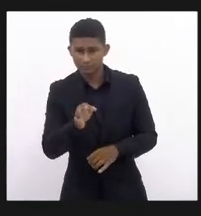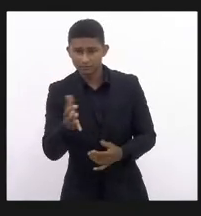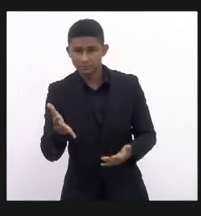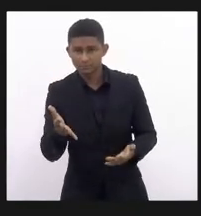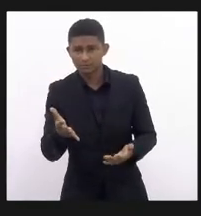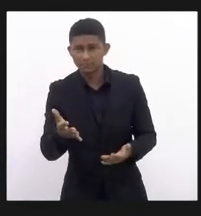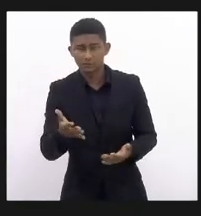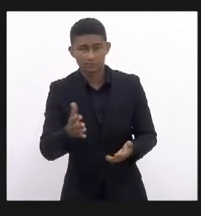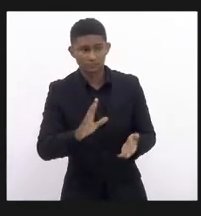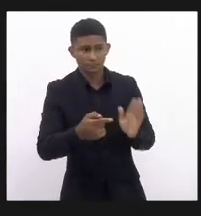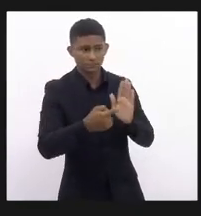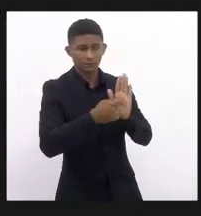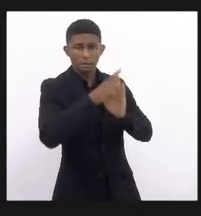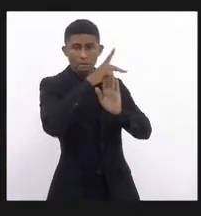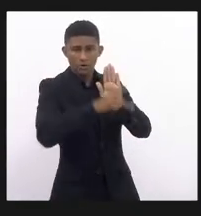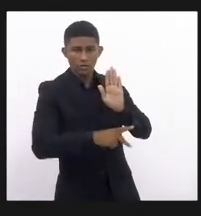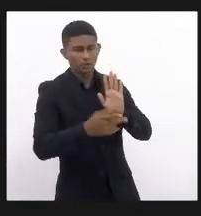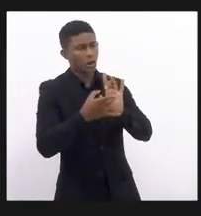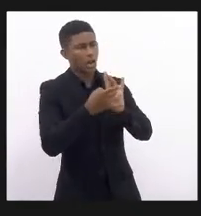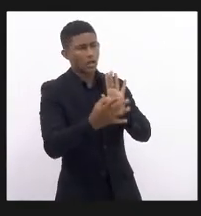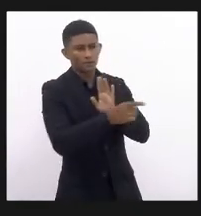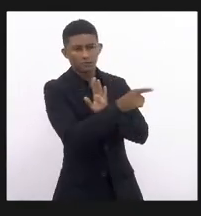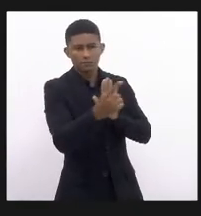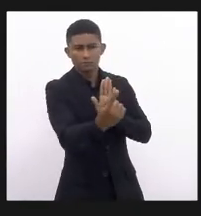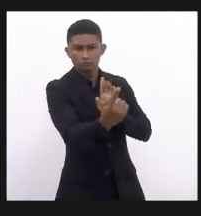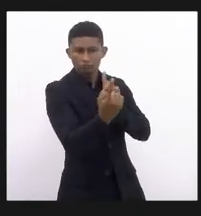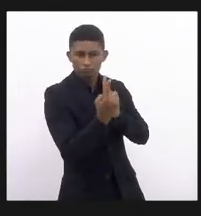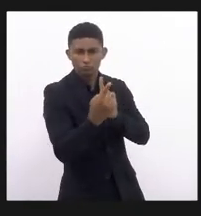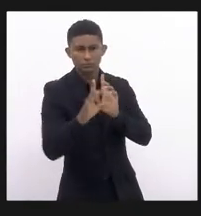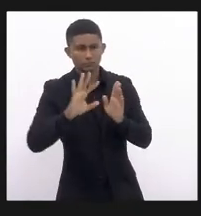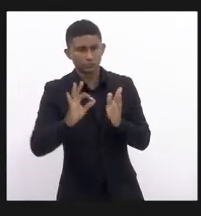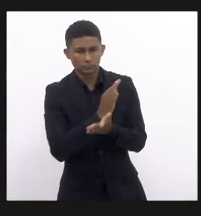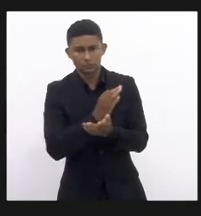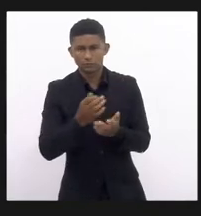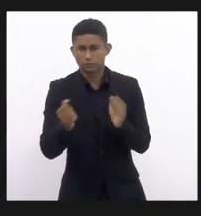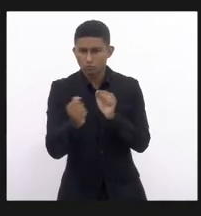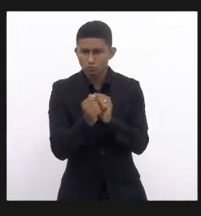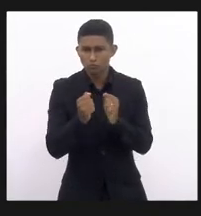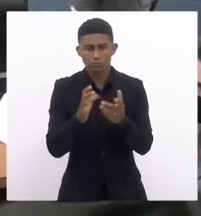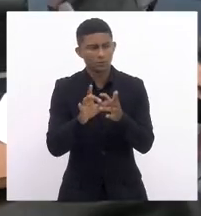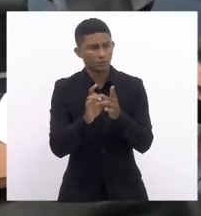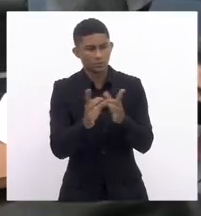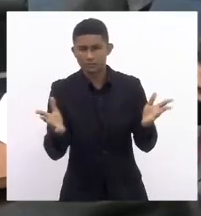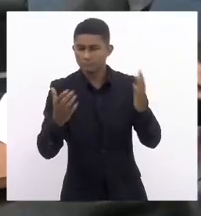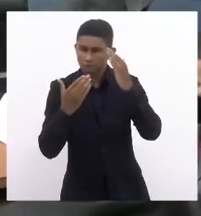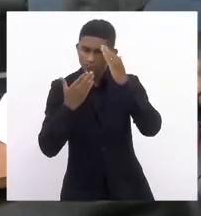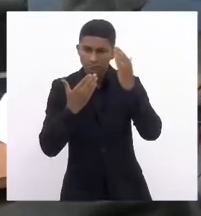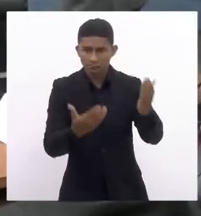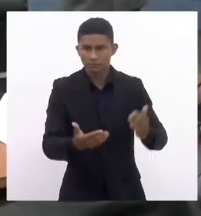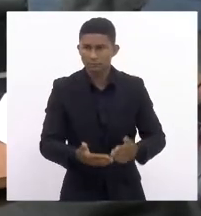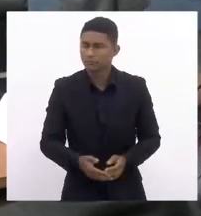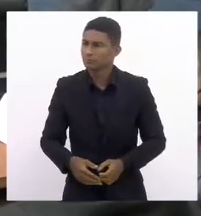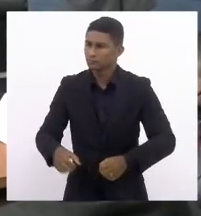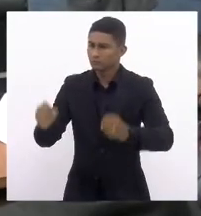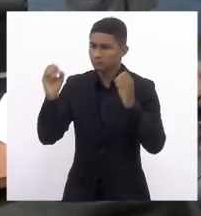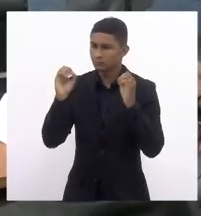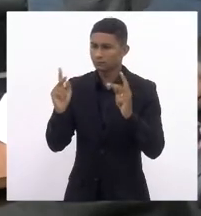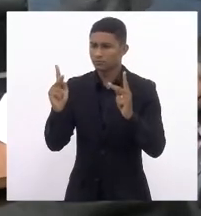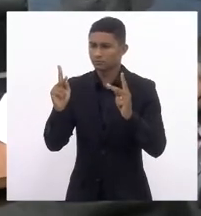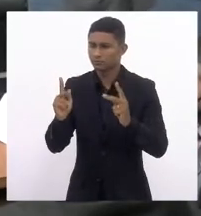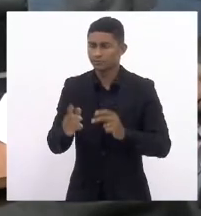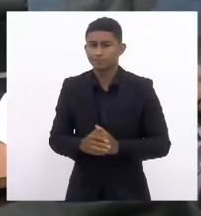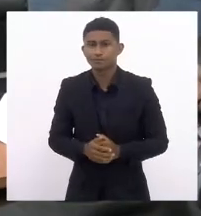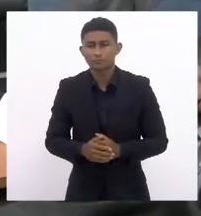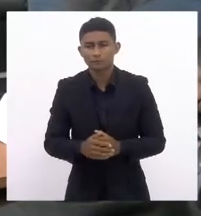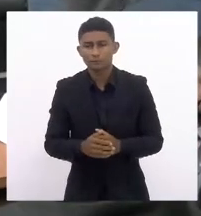que estou abrindo a coautoria para todos os deputados e agradecer a todos aí. Ok. Deputado okay. Marcelo Dino oferecendo